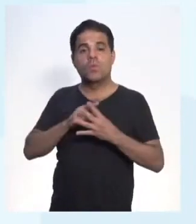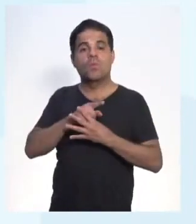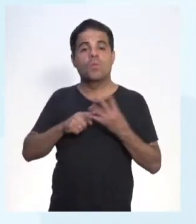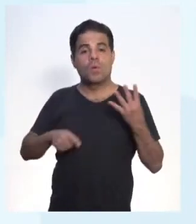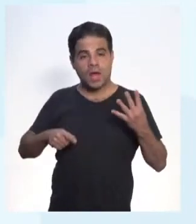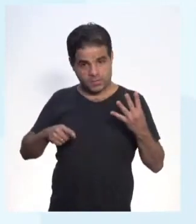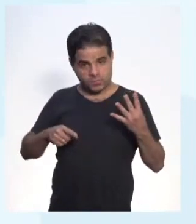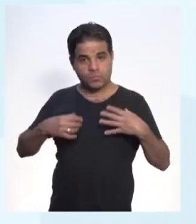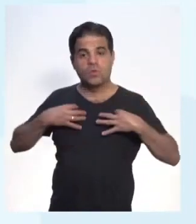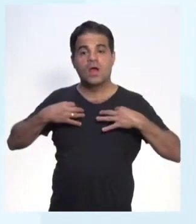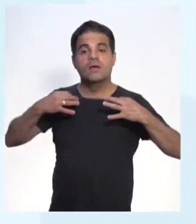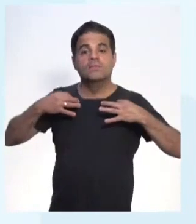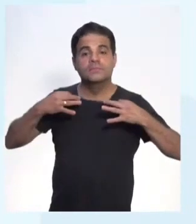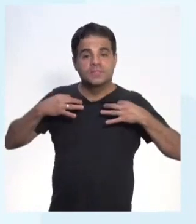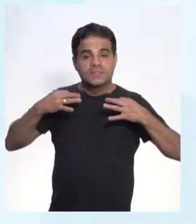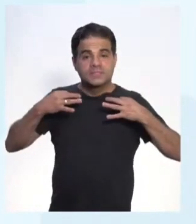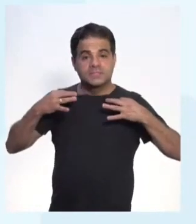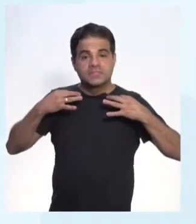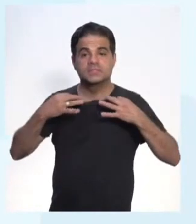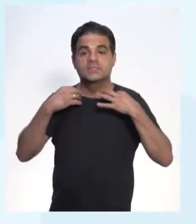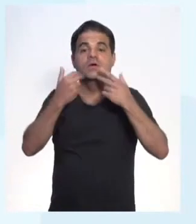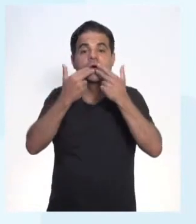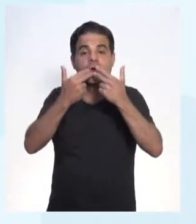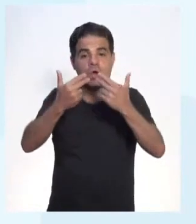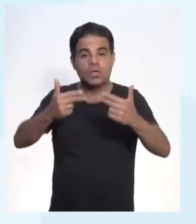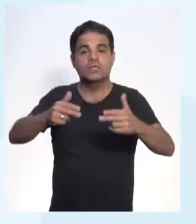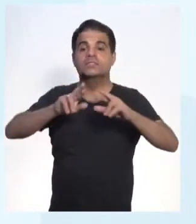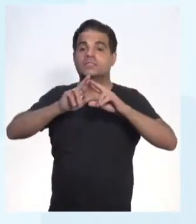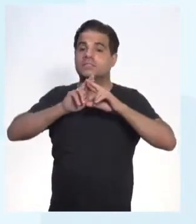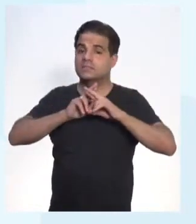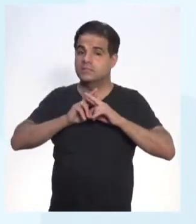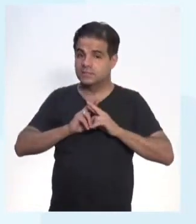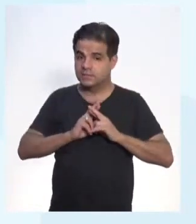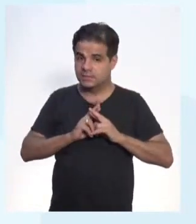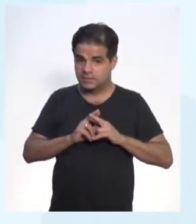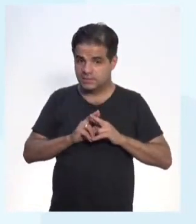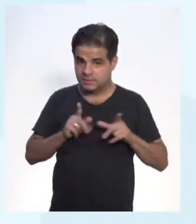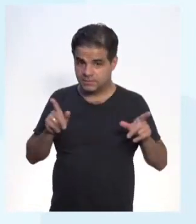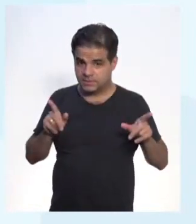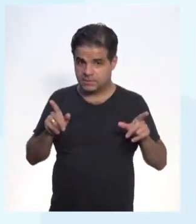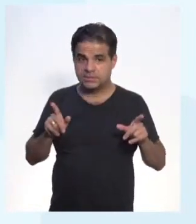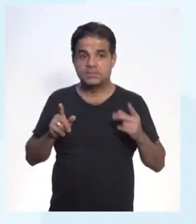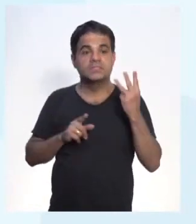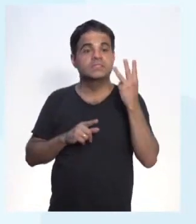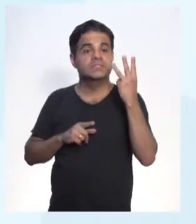4 camisetas de cores diferentes